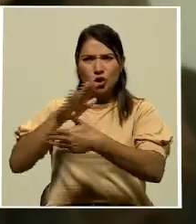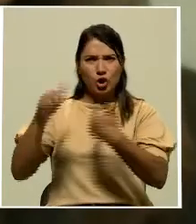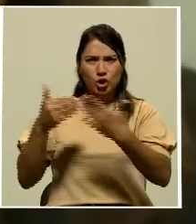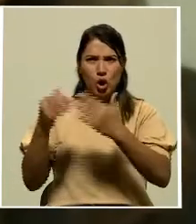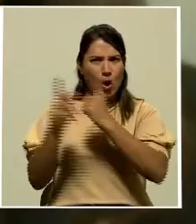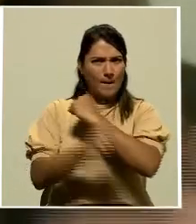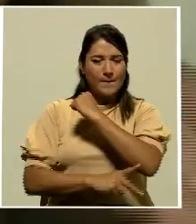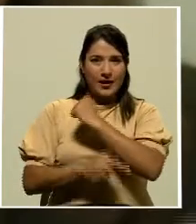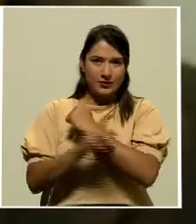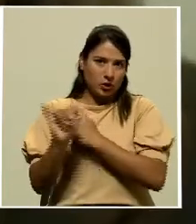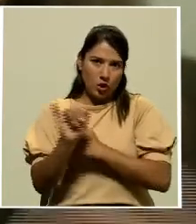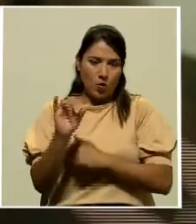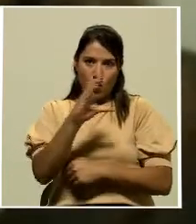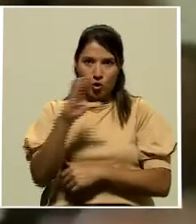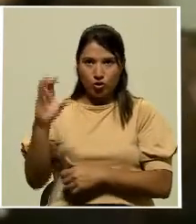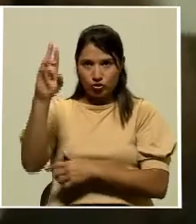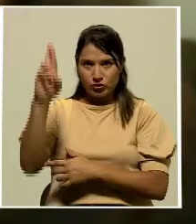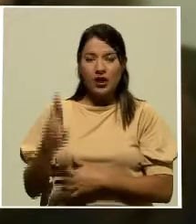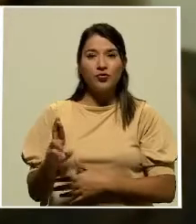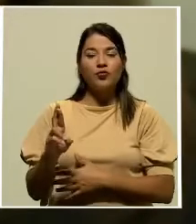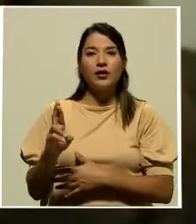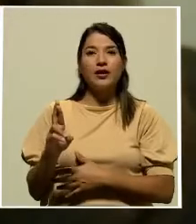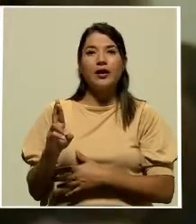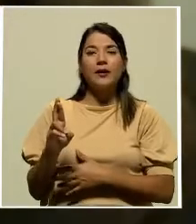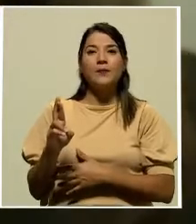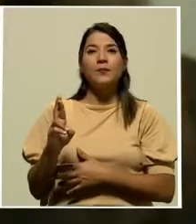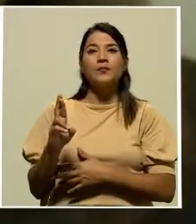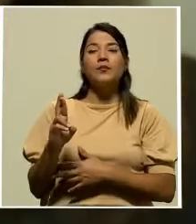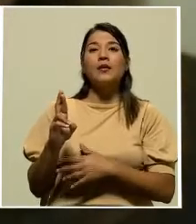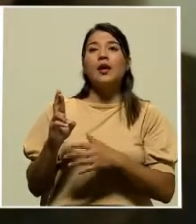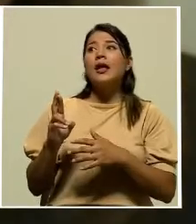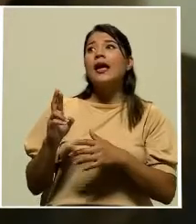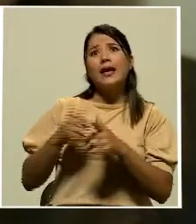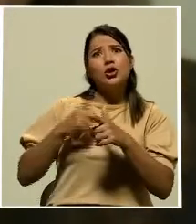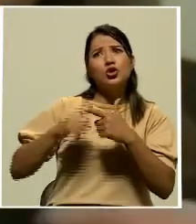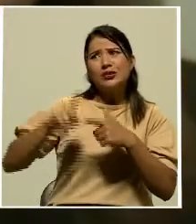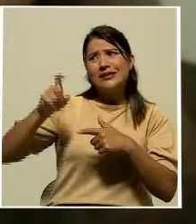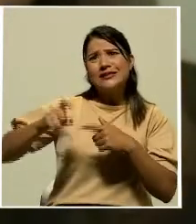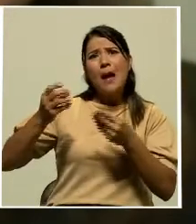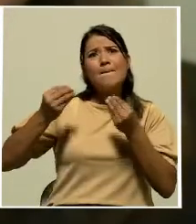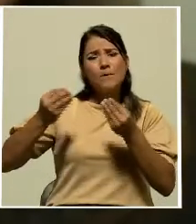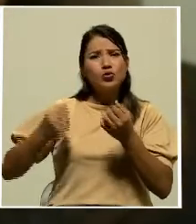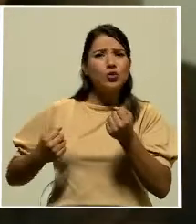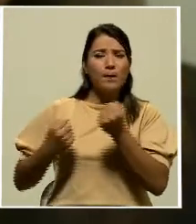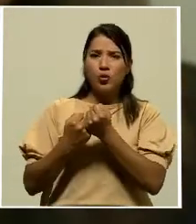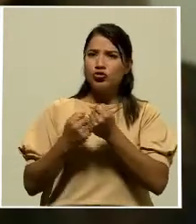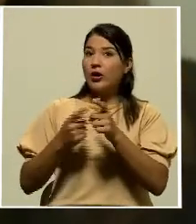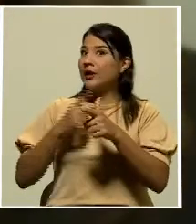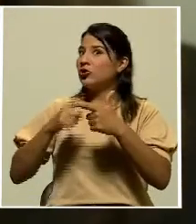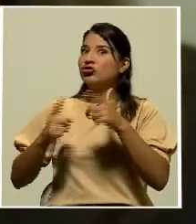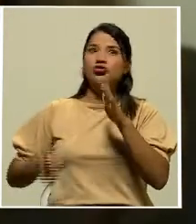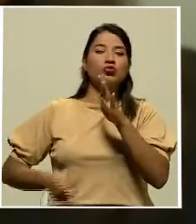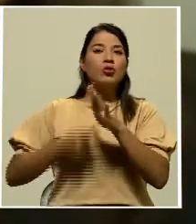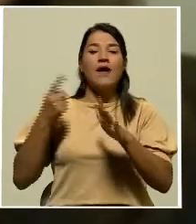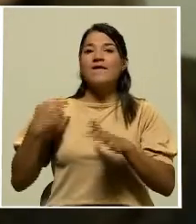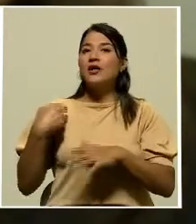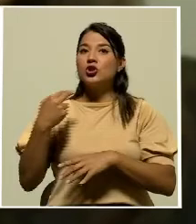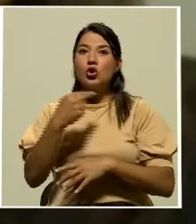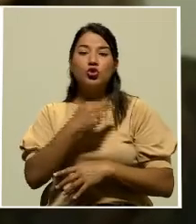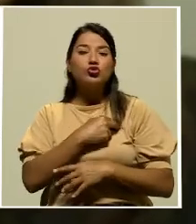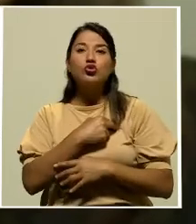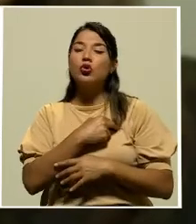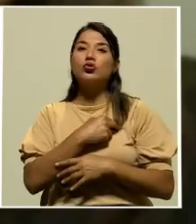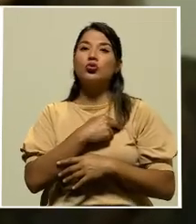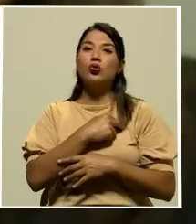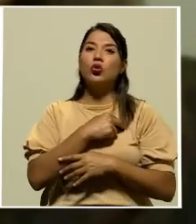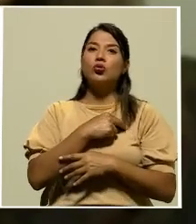Costa Rica, não, países de renda média alta, que necessitavam de apoio. Imediatamente, nós outros, aunque não temos uma